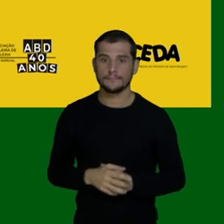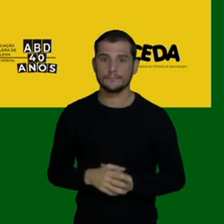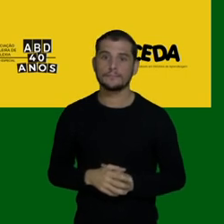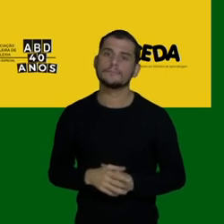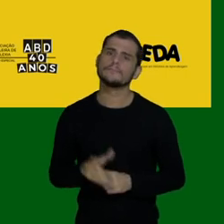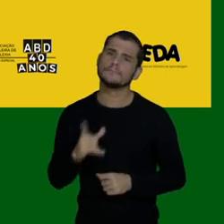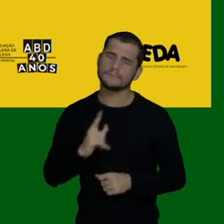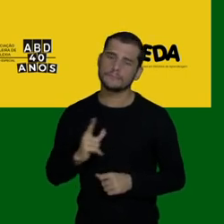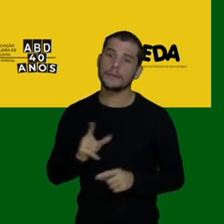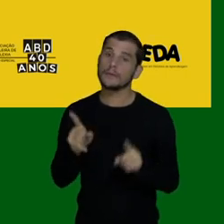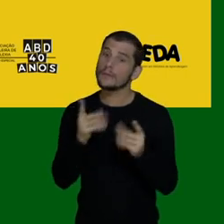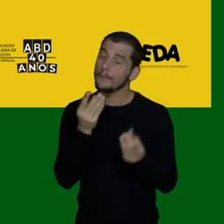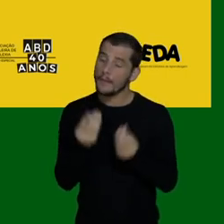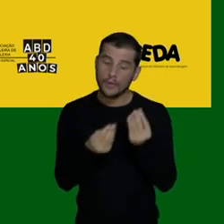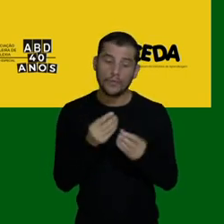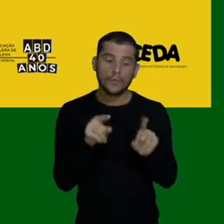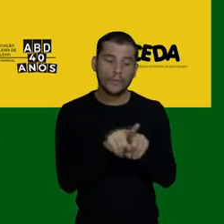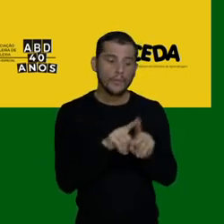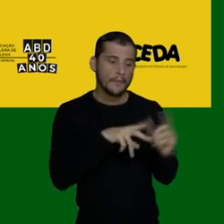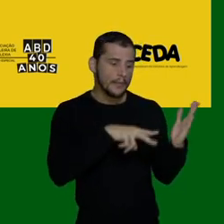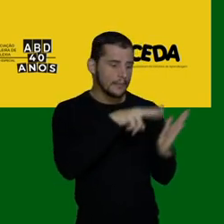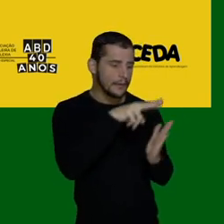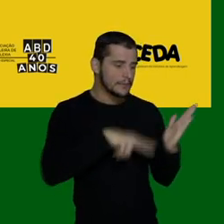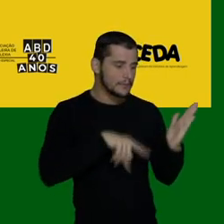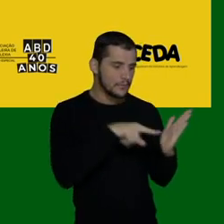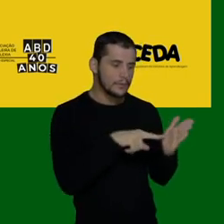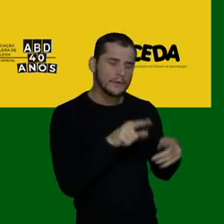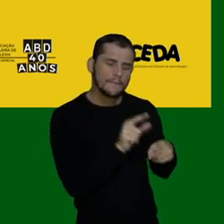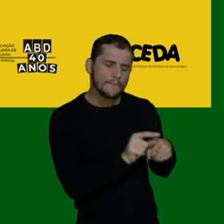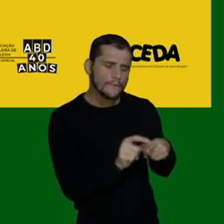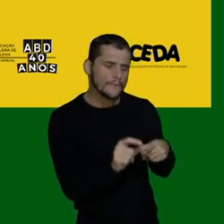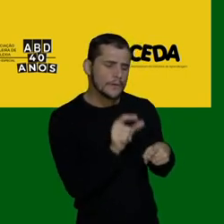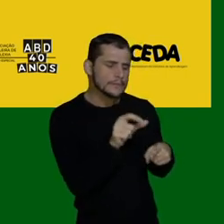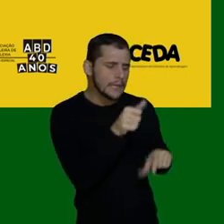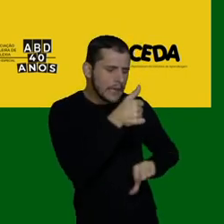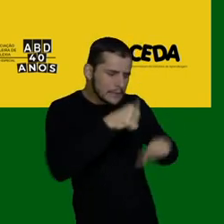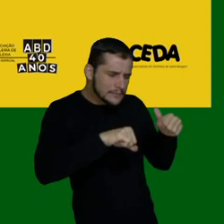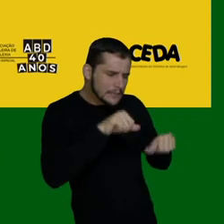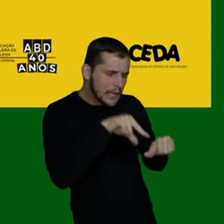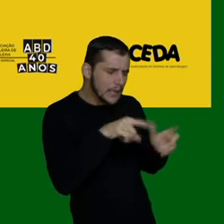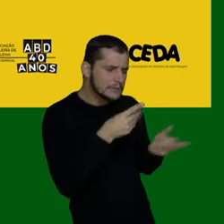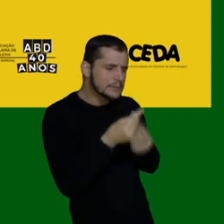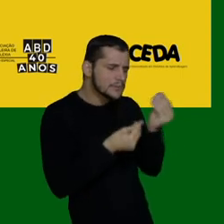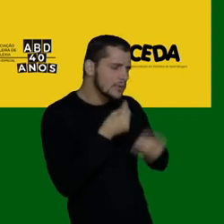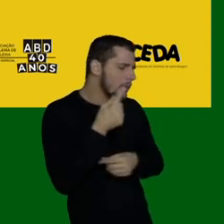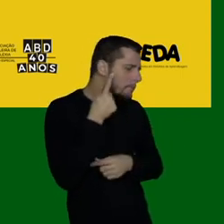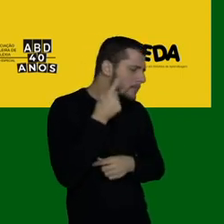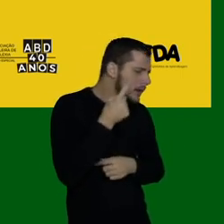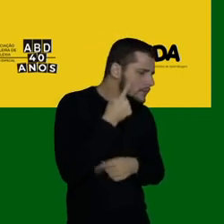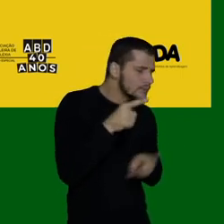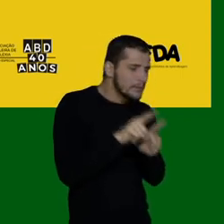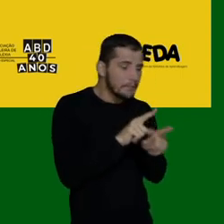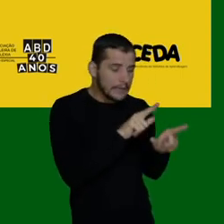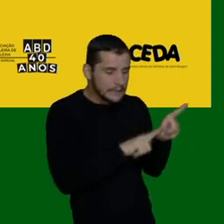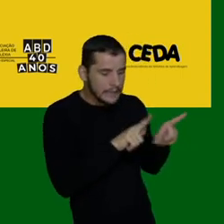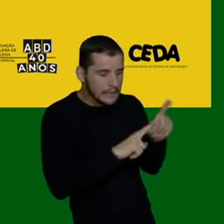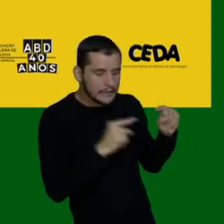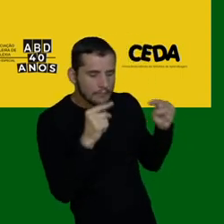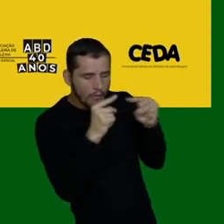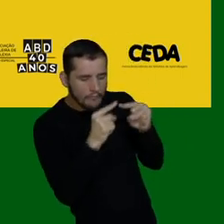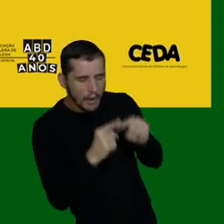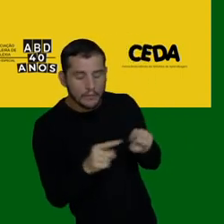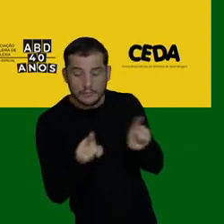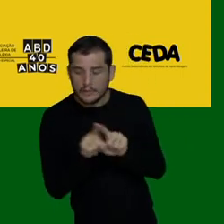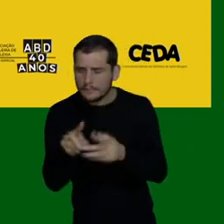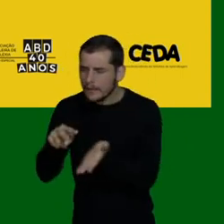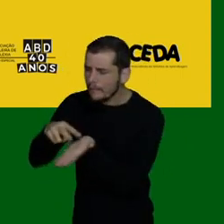leitura né análise fonética da palavras essa relação letra som o vocabulário né você tem que fazer